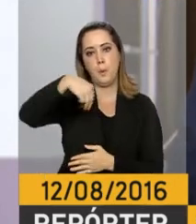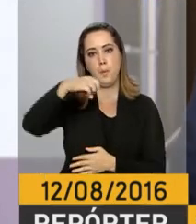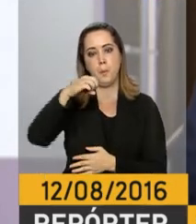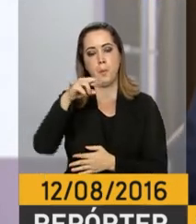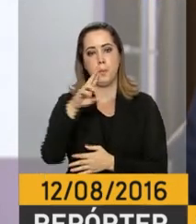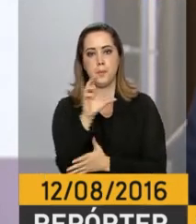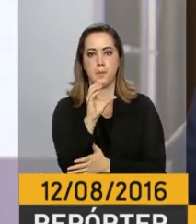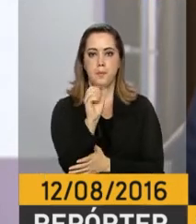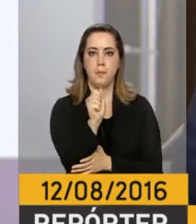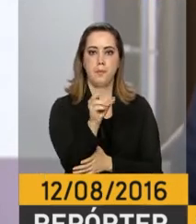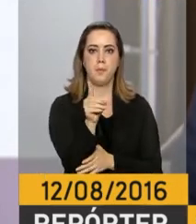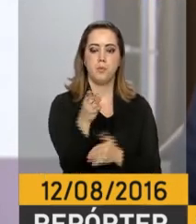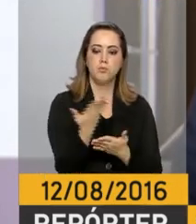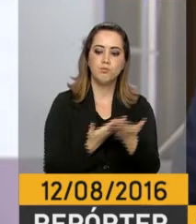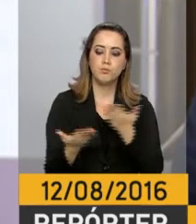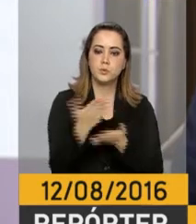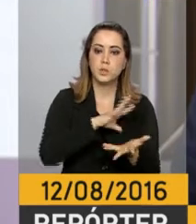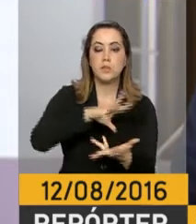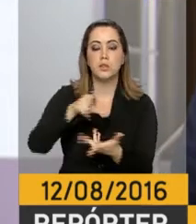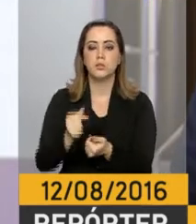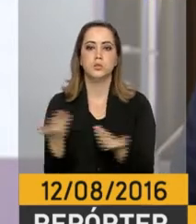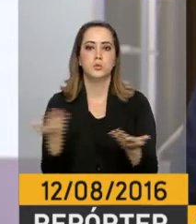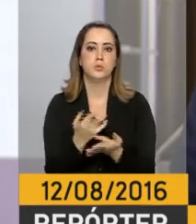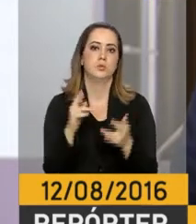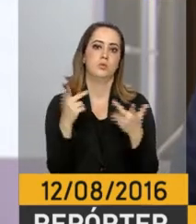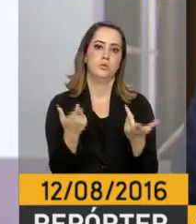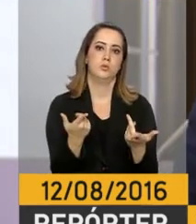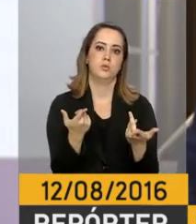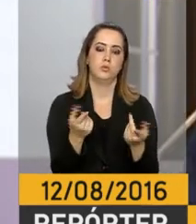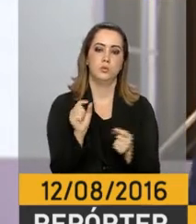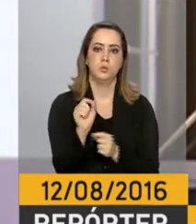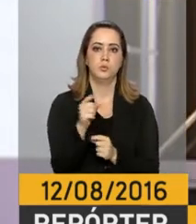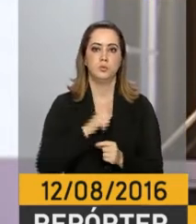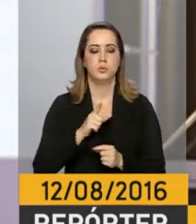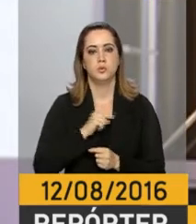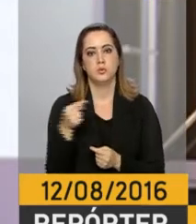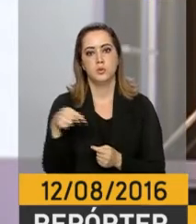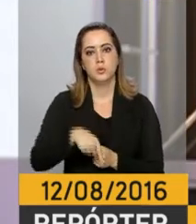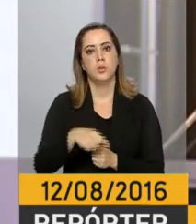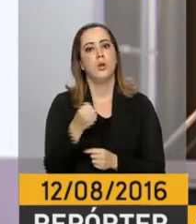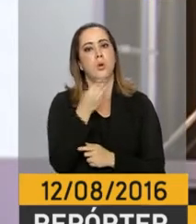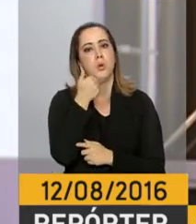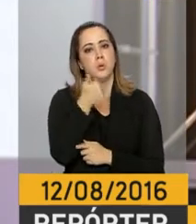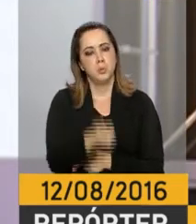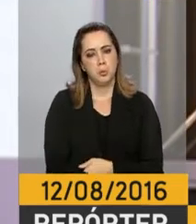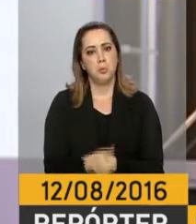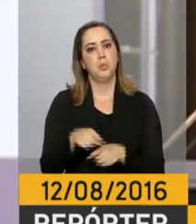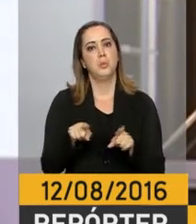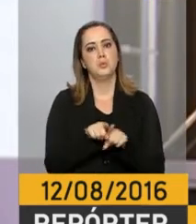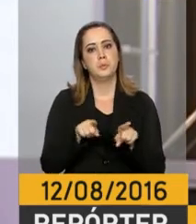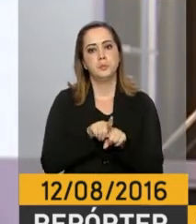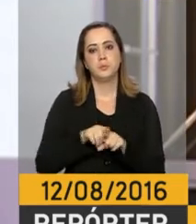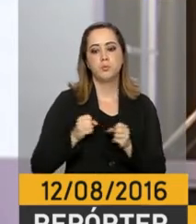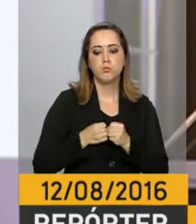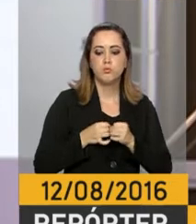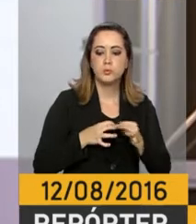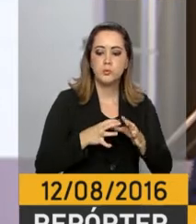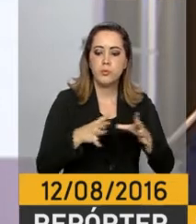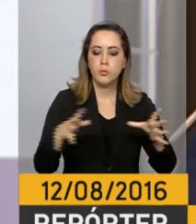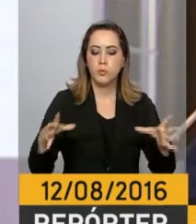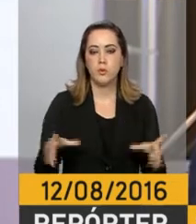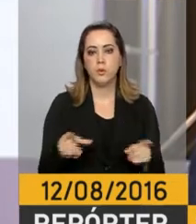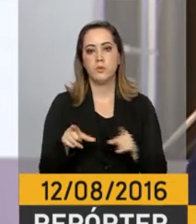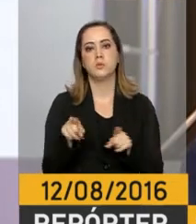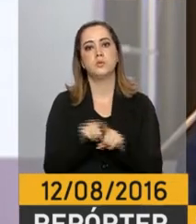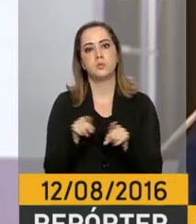internacional hoje oferece um interregno benigno de liquidez ampla e